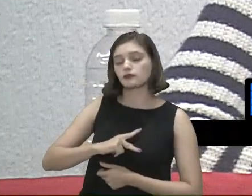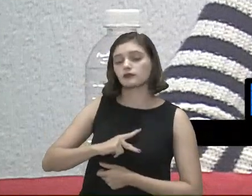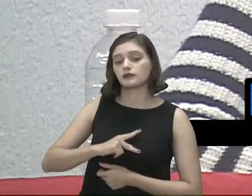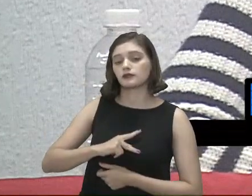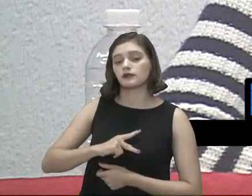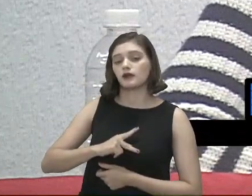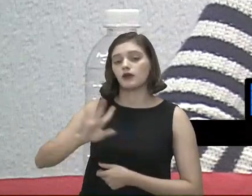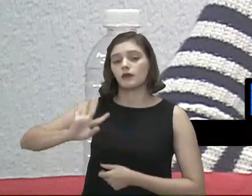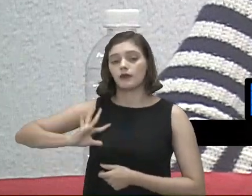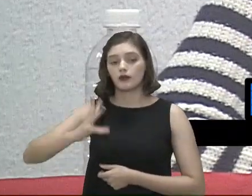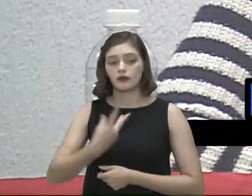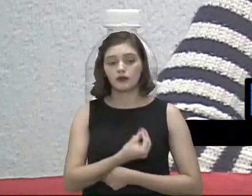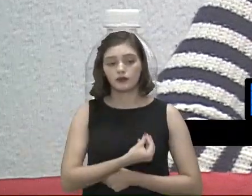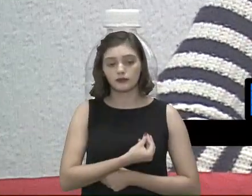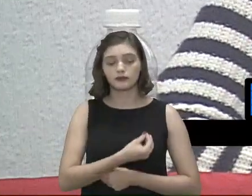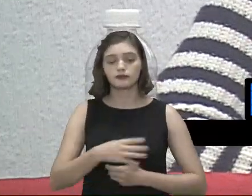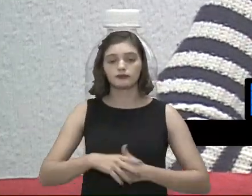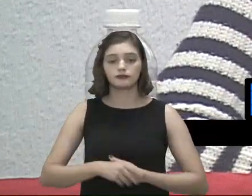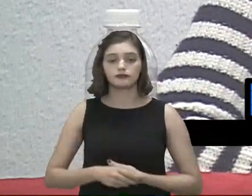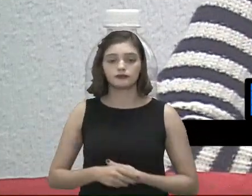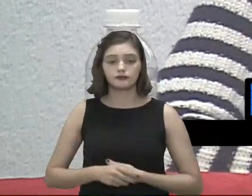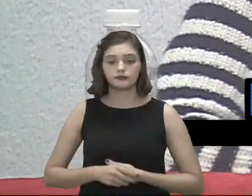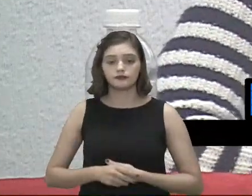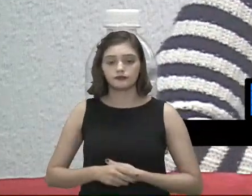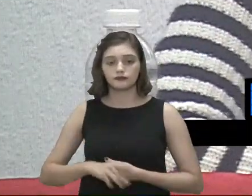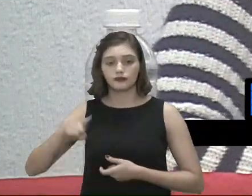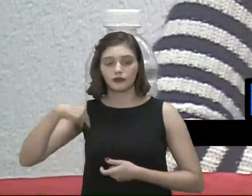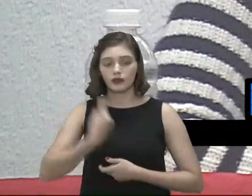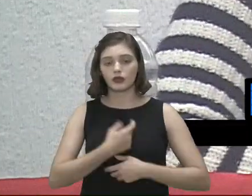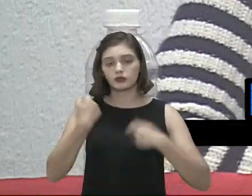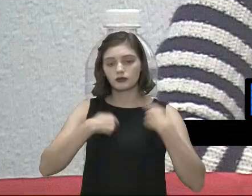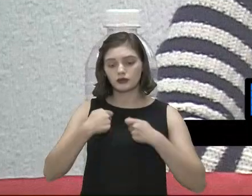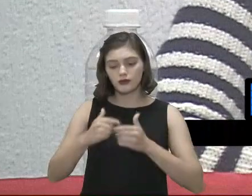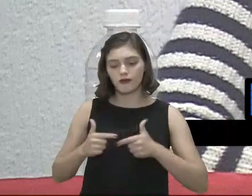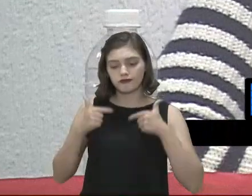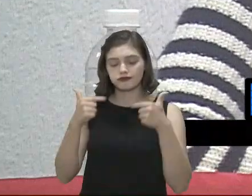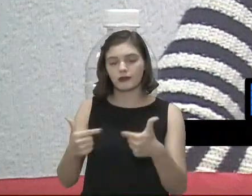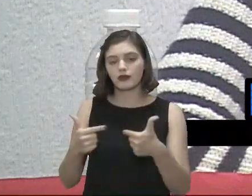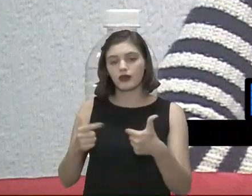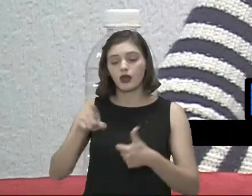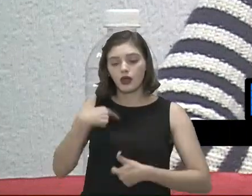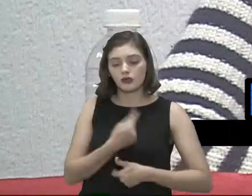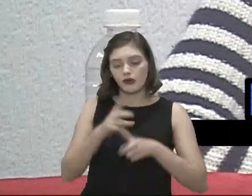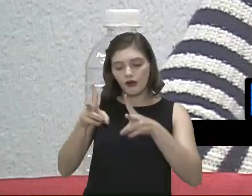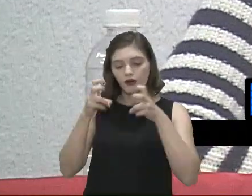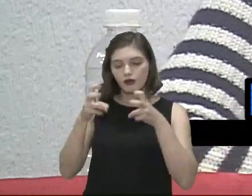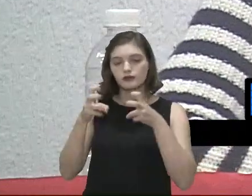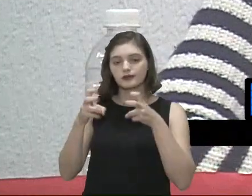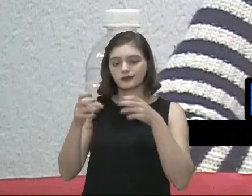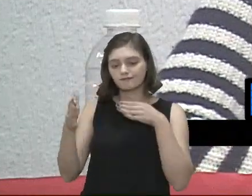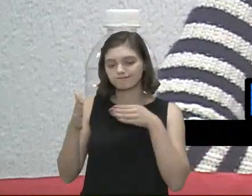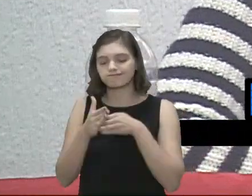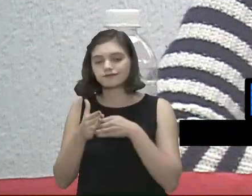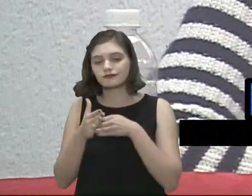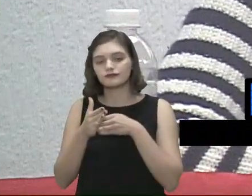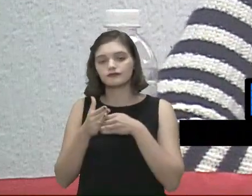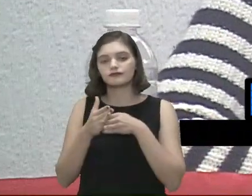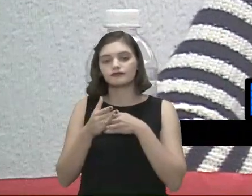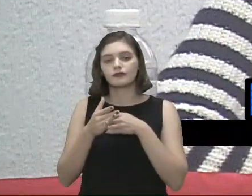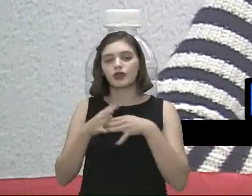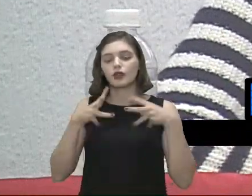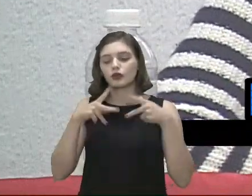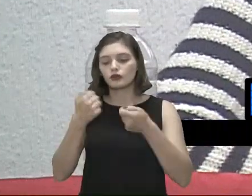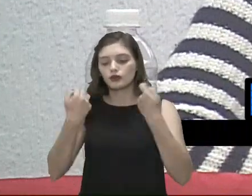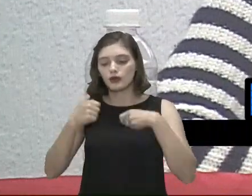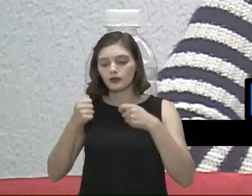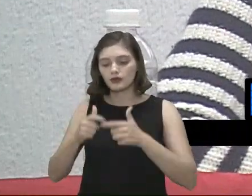as pessoas trans, né, a gente precisa avançar nisso, a gente reconhece as nossas limitações e naquilo que a gente